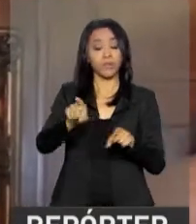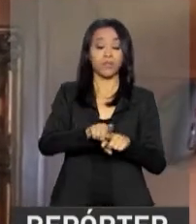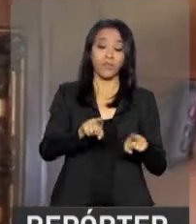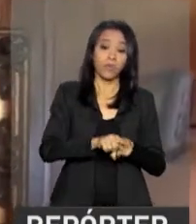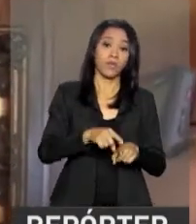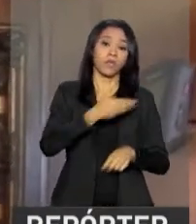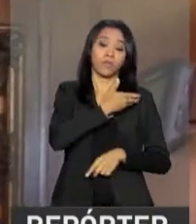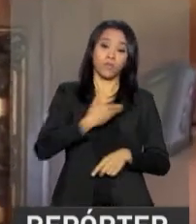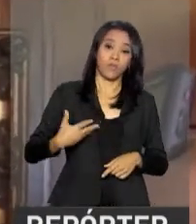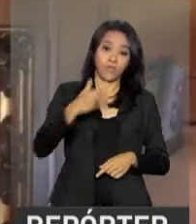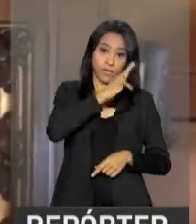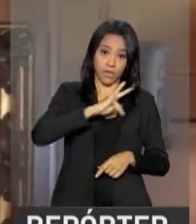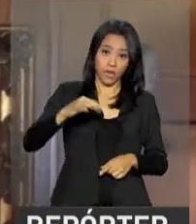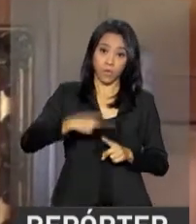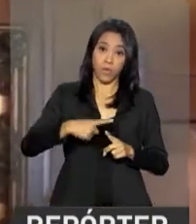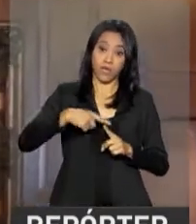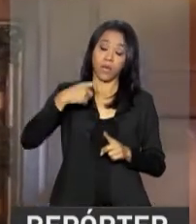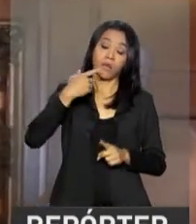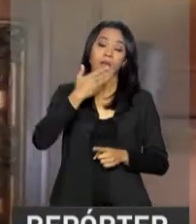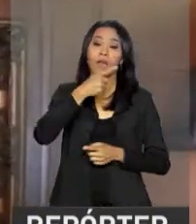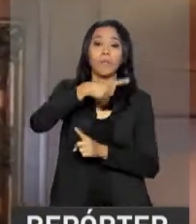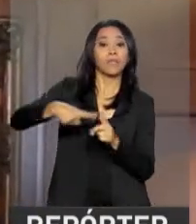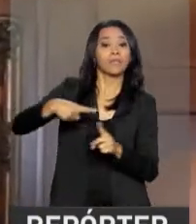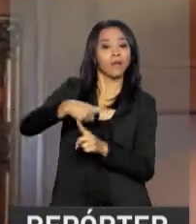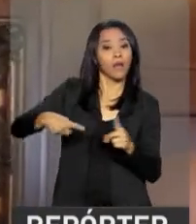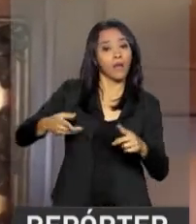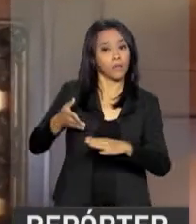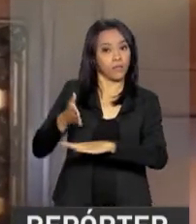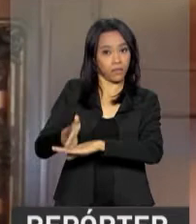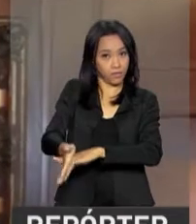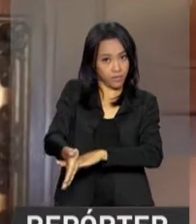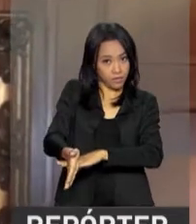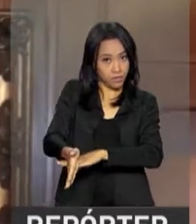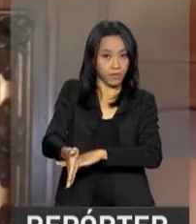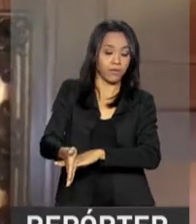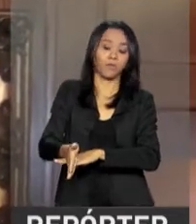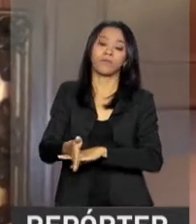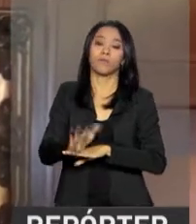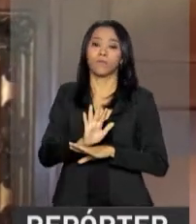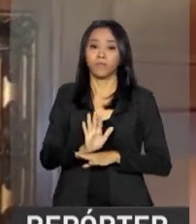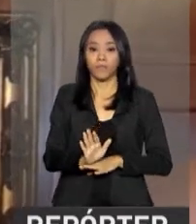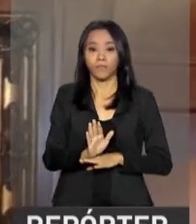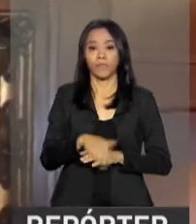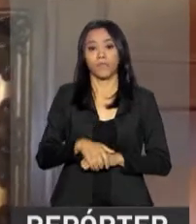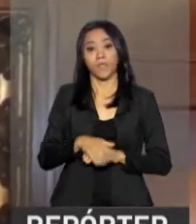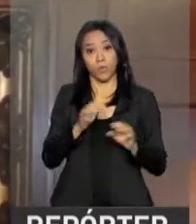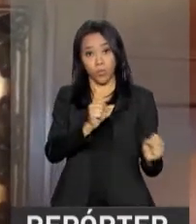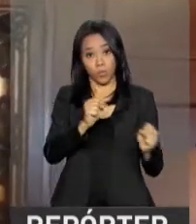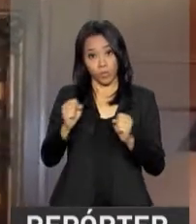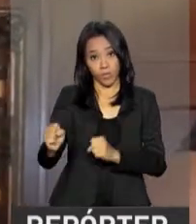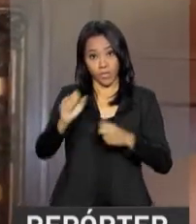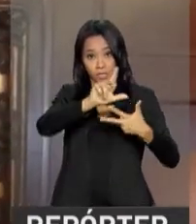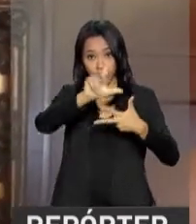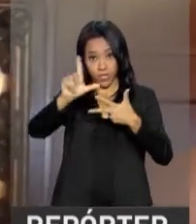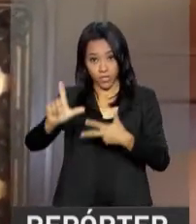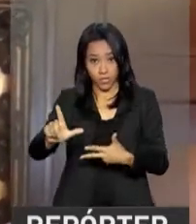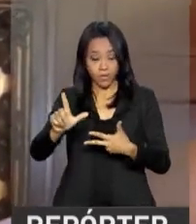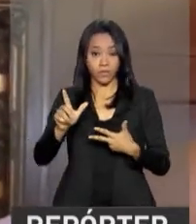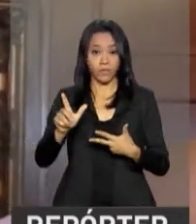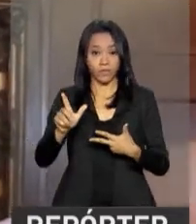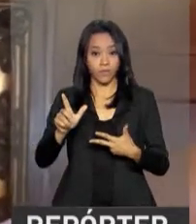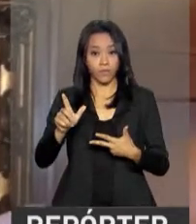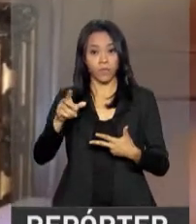a intervenção é parcial apenas na área de segurança pública e administração penitenciária o poder legislativo está no inteiro